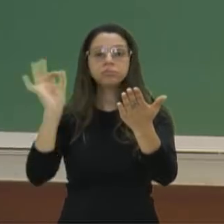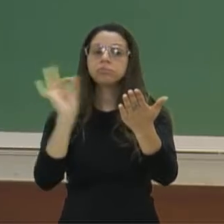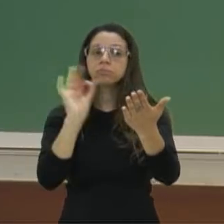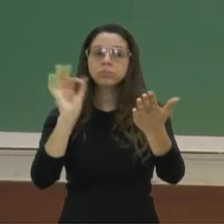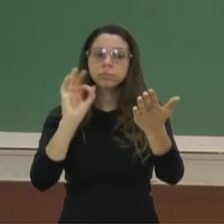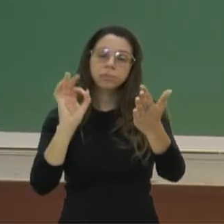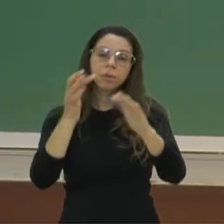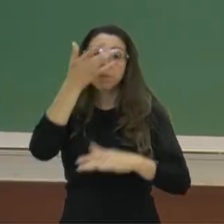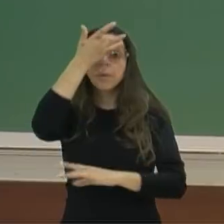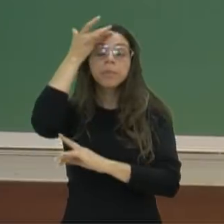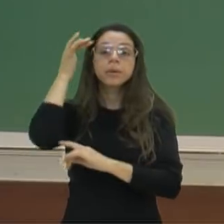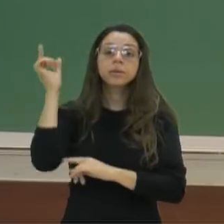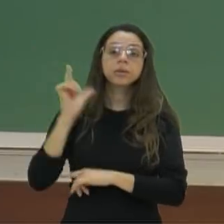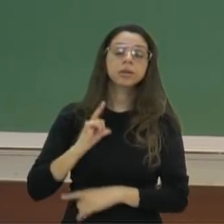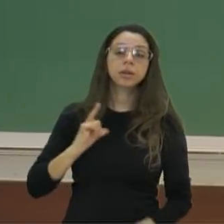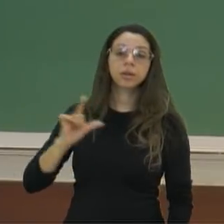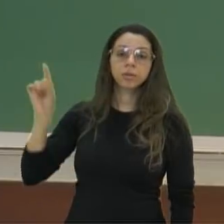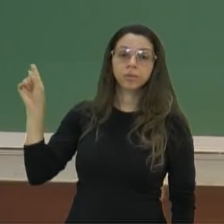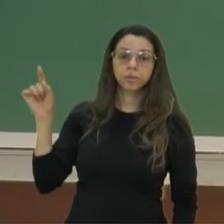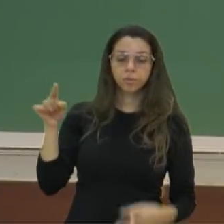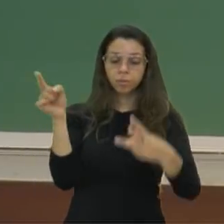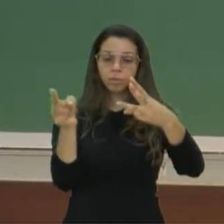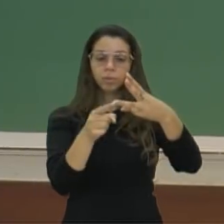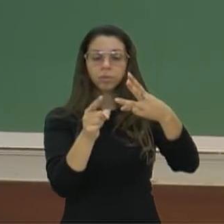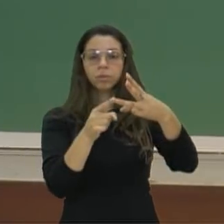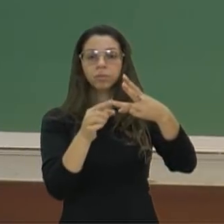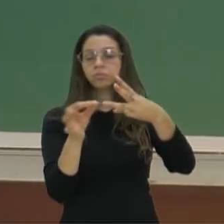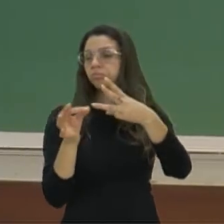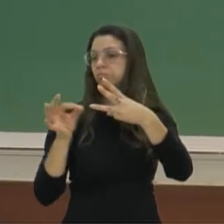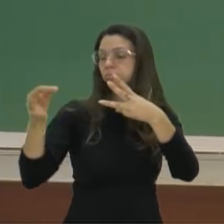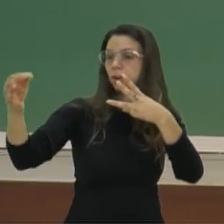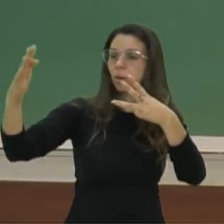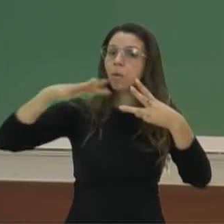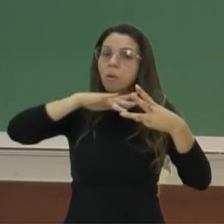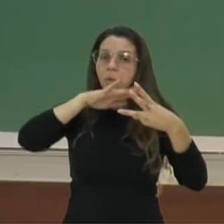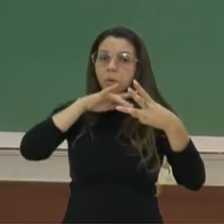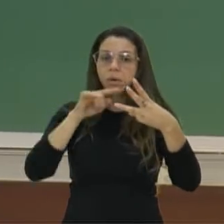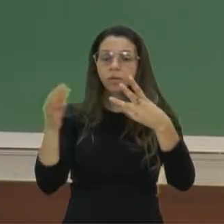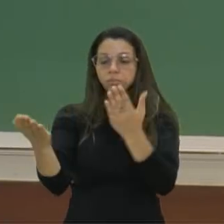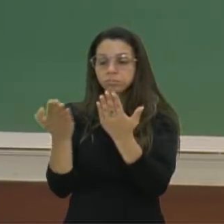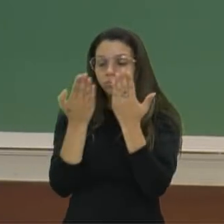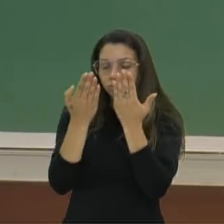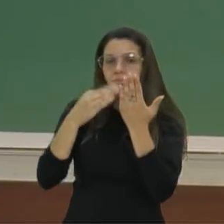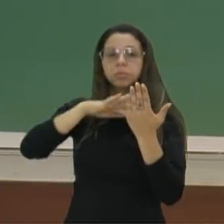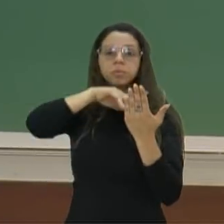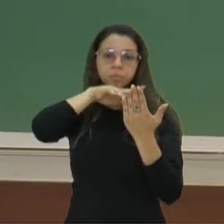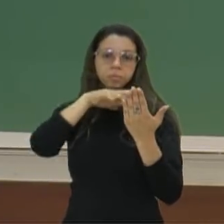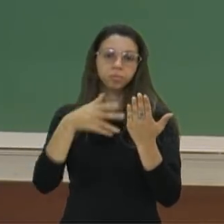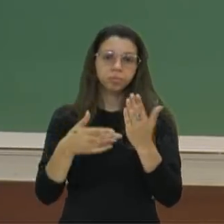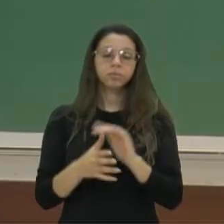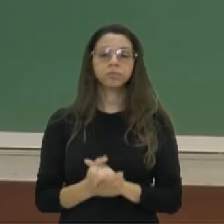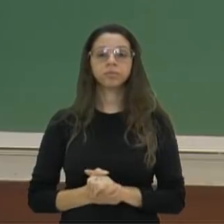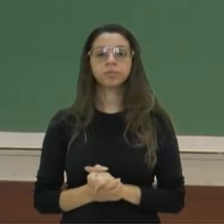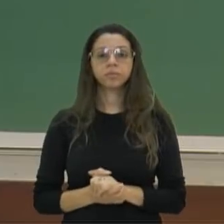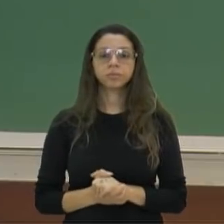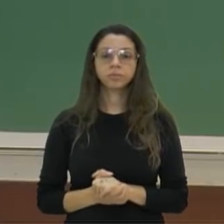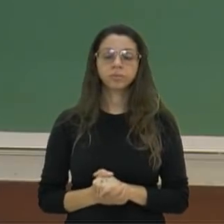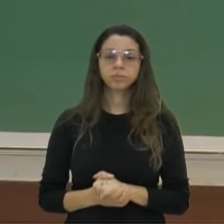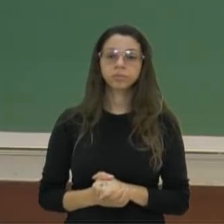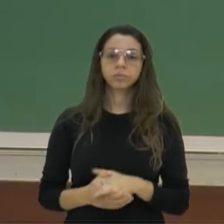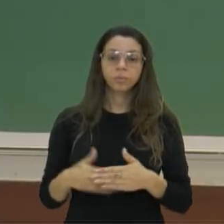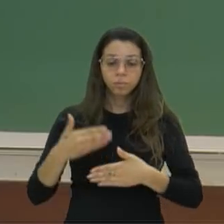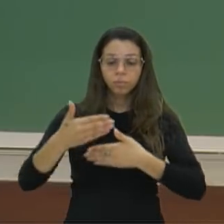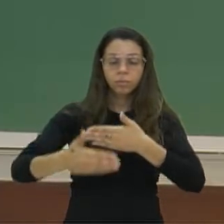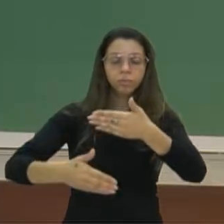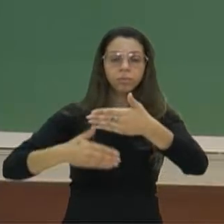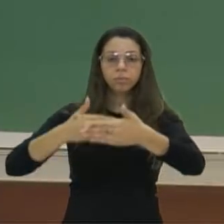seja, uma pessoa com astigmatismo não vê muito bem nem de longe e nem muito bem de perto. E ao longo das nossas telas,